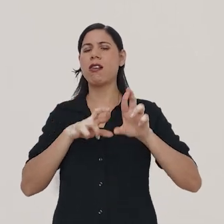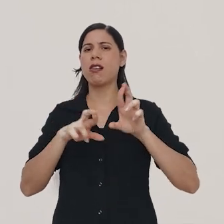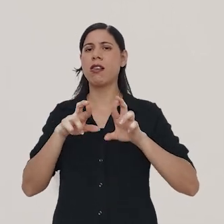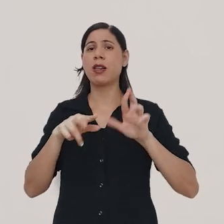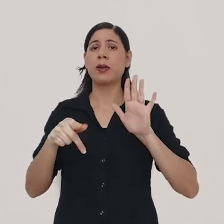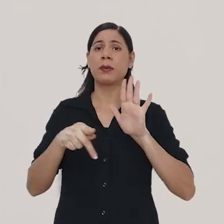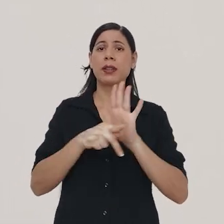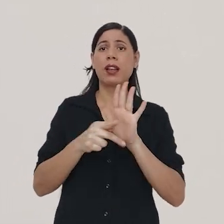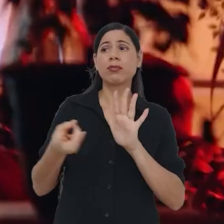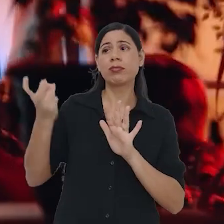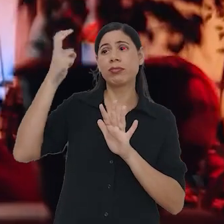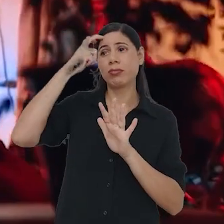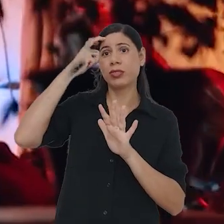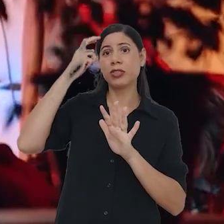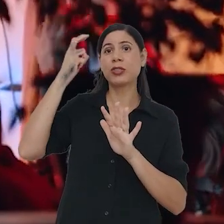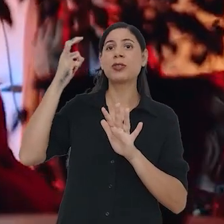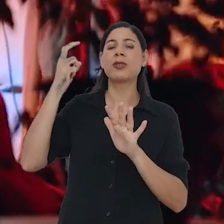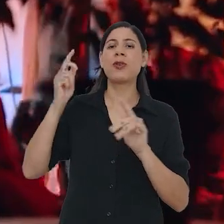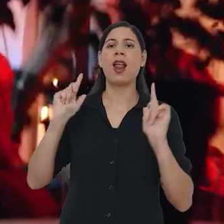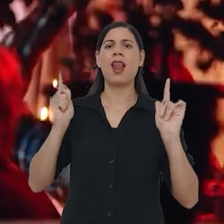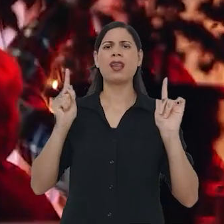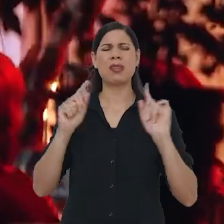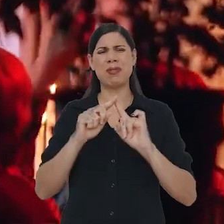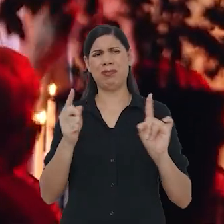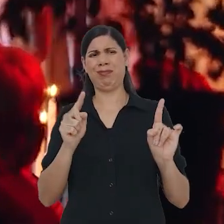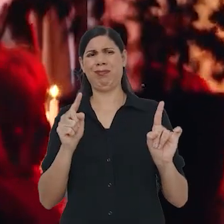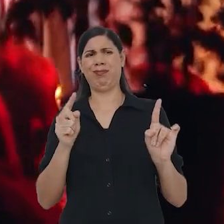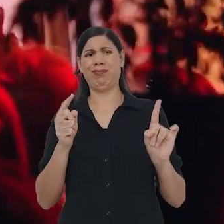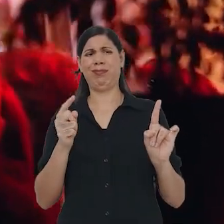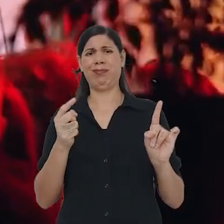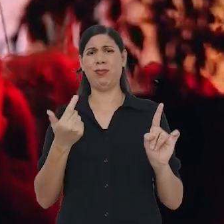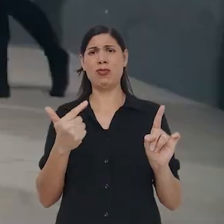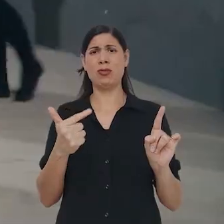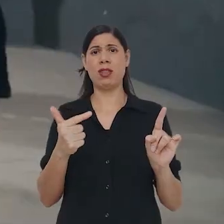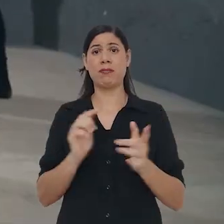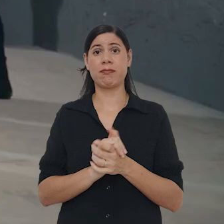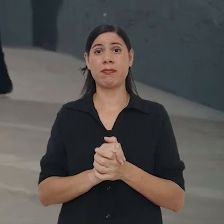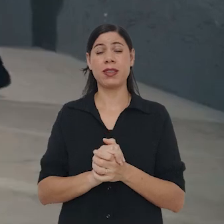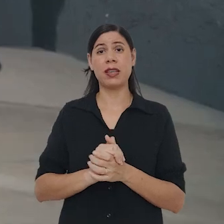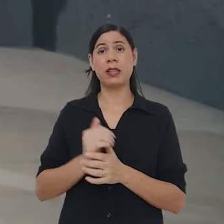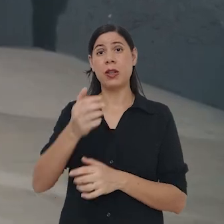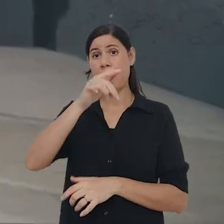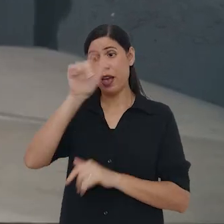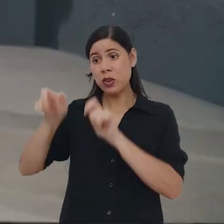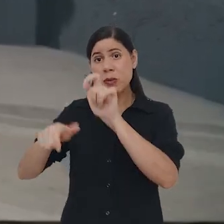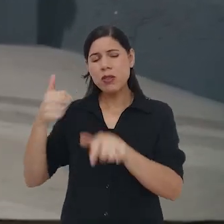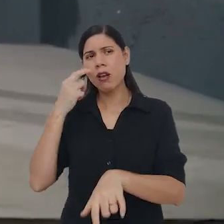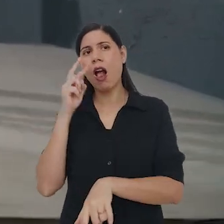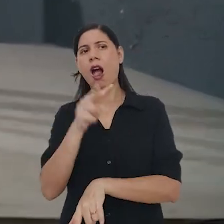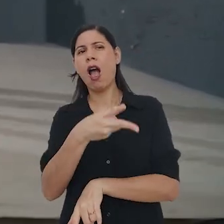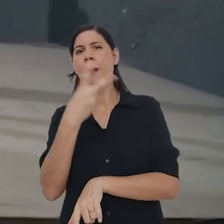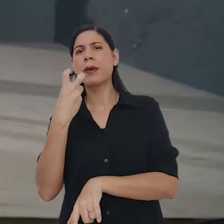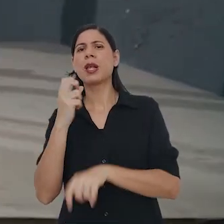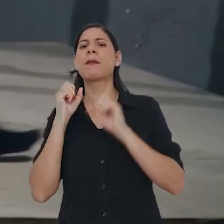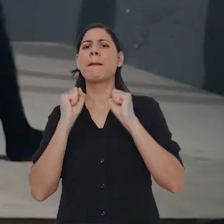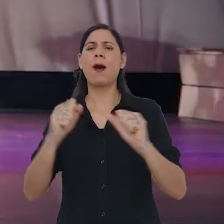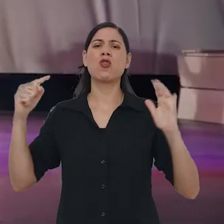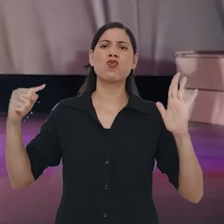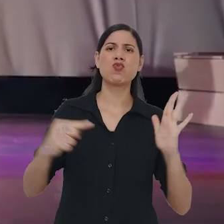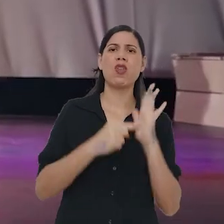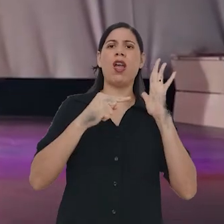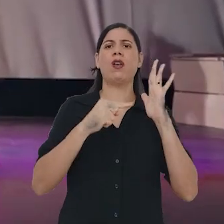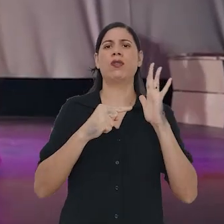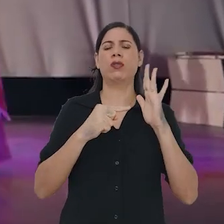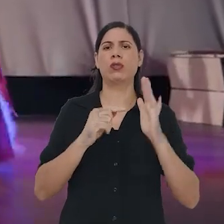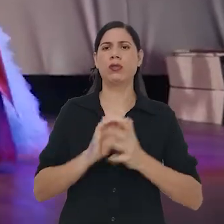um fomento de cultura, lazer, mas na verdade não tem nada. Então o próprio cidadão, ao detectar essa situação,